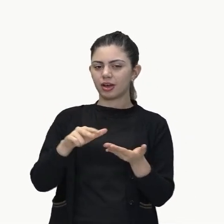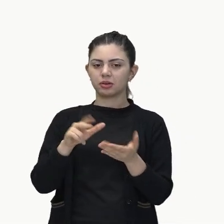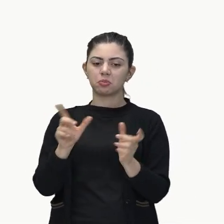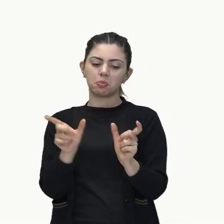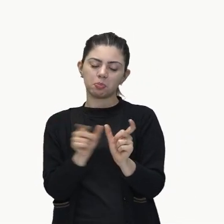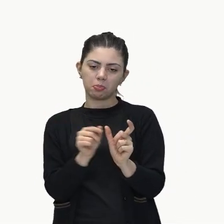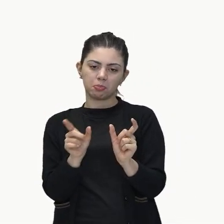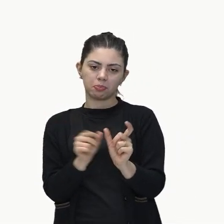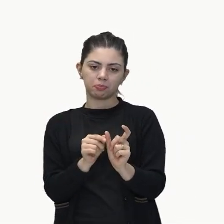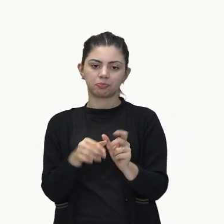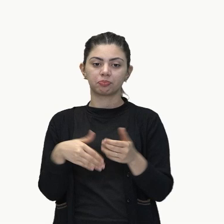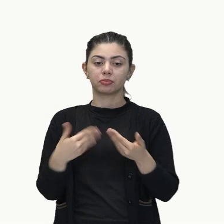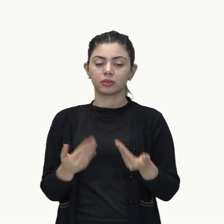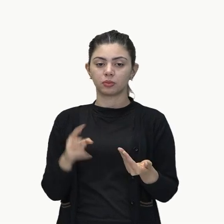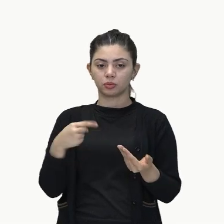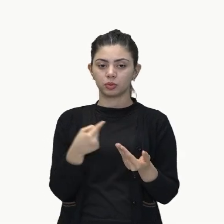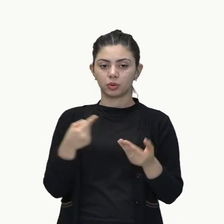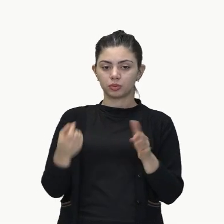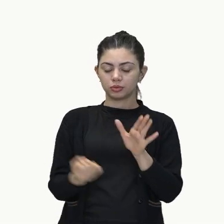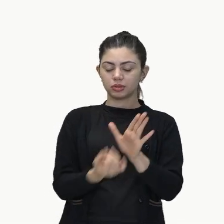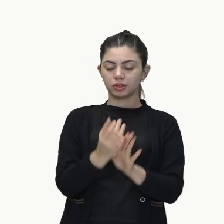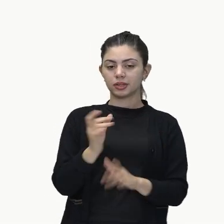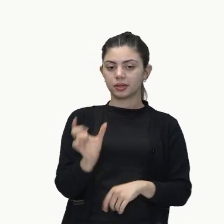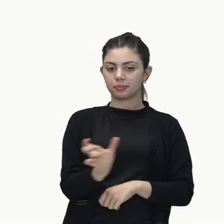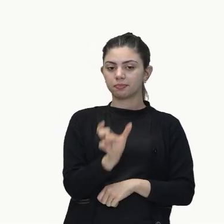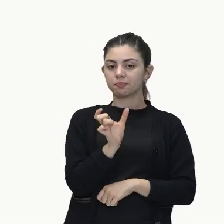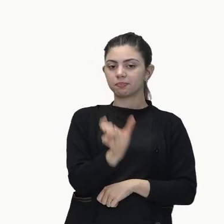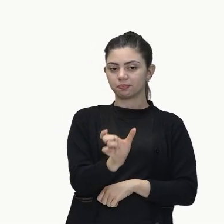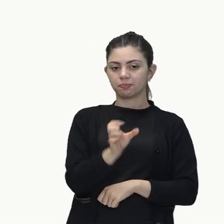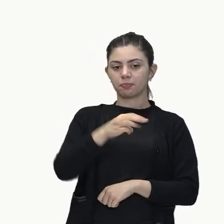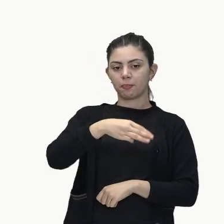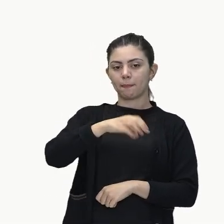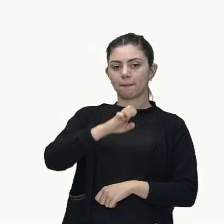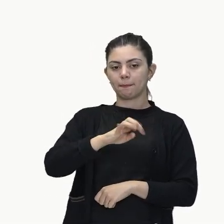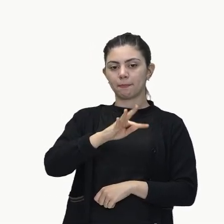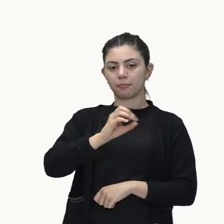Então, juntamos tudo e o nome desse composto,